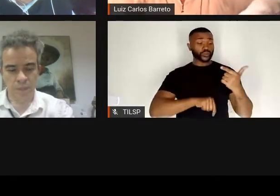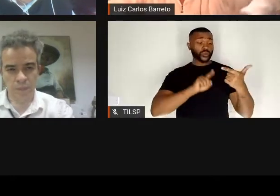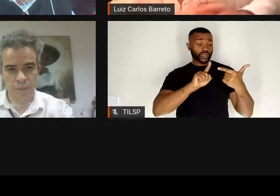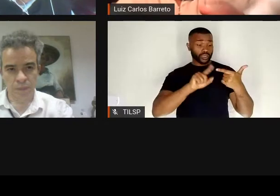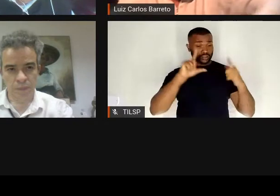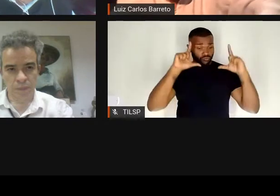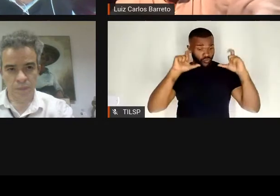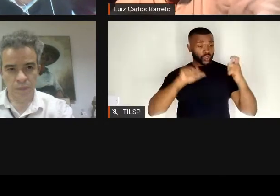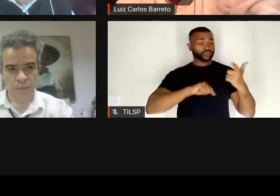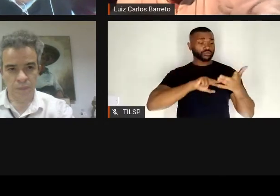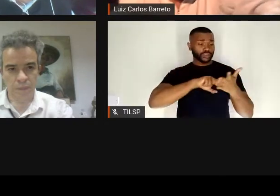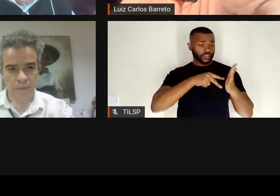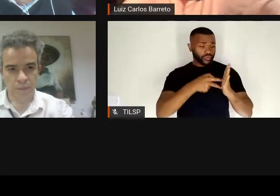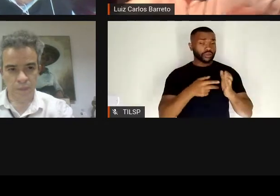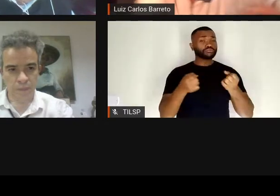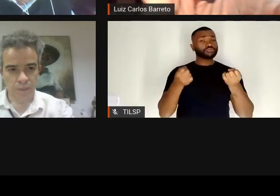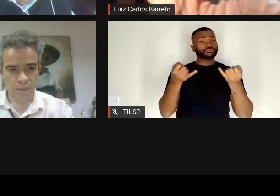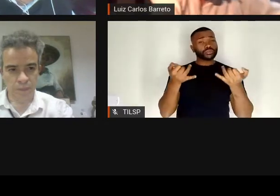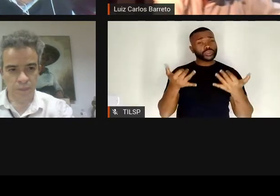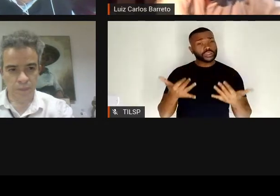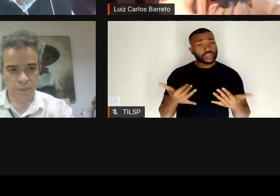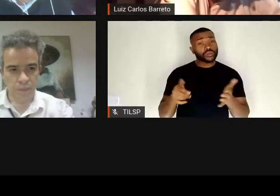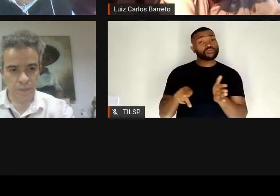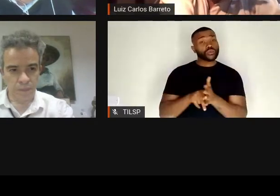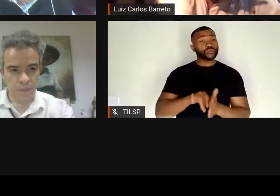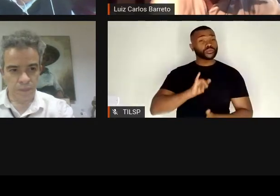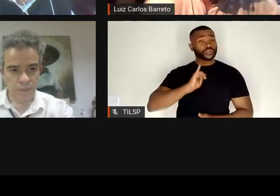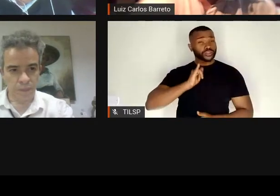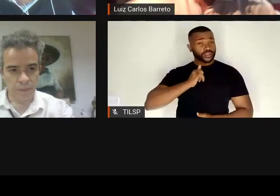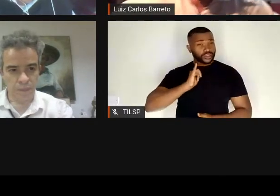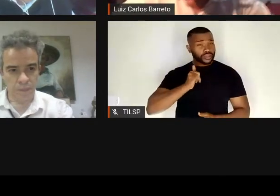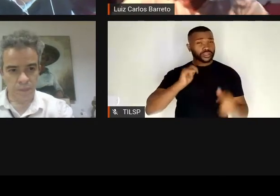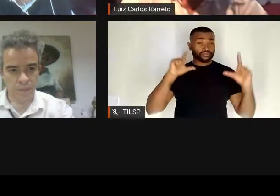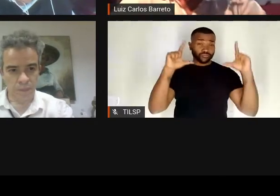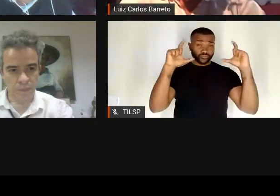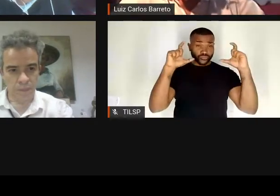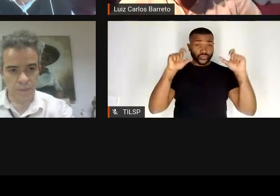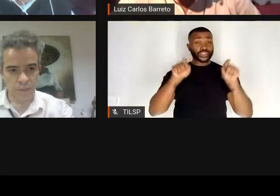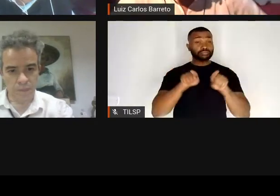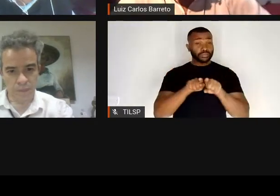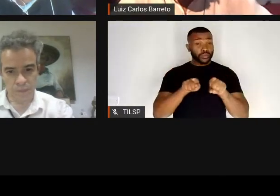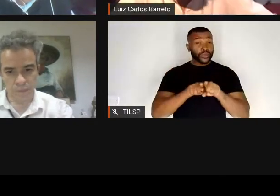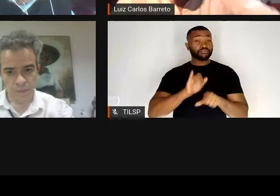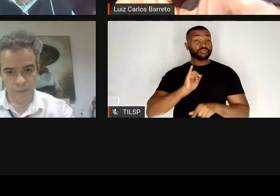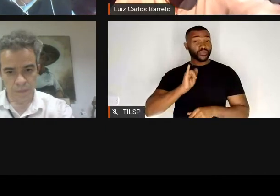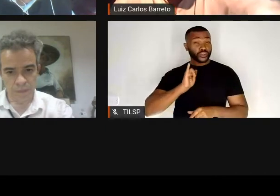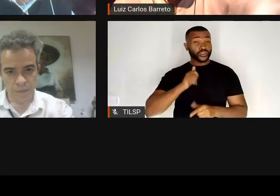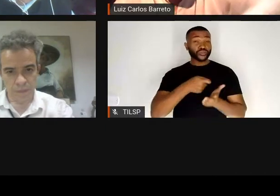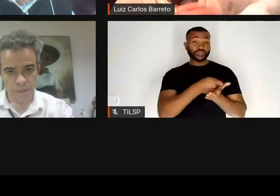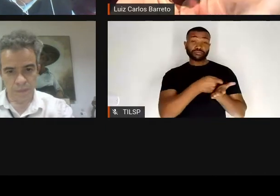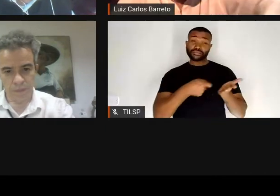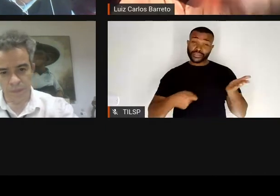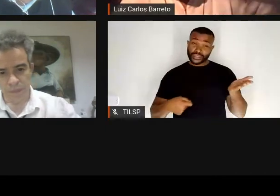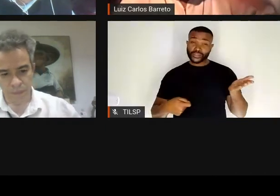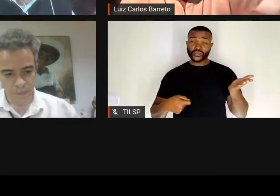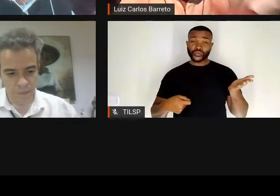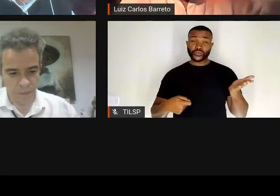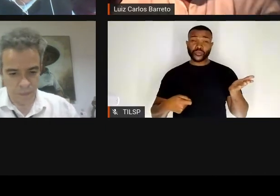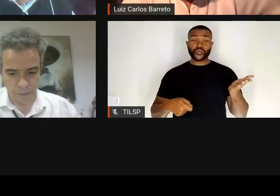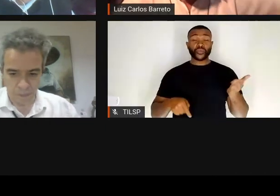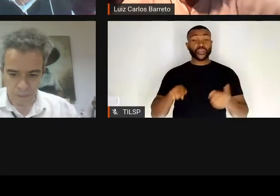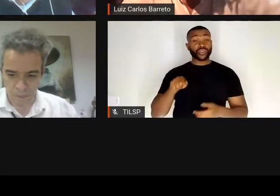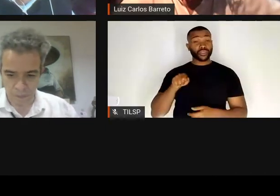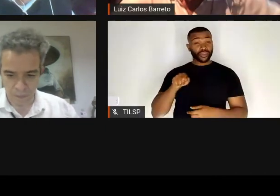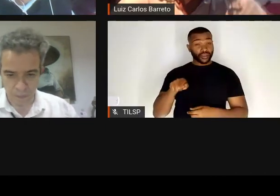Era uma narrativa fotográfica e uma narrativa de texto. Isso deve-se